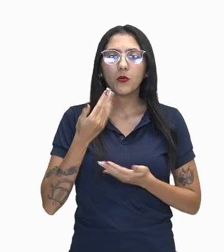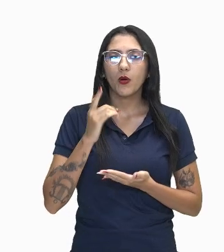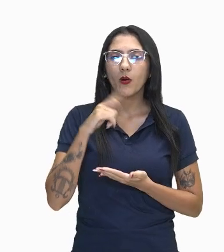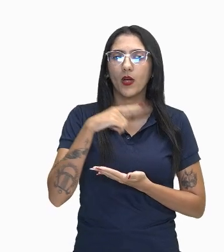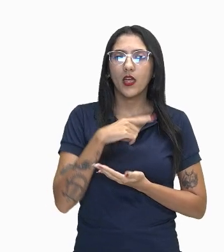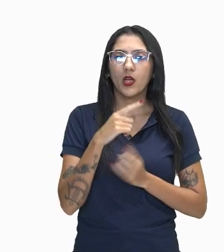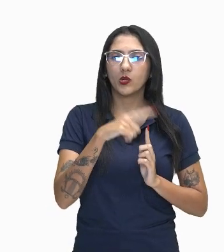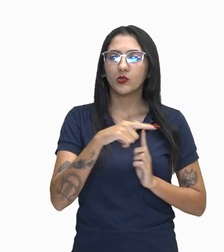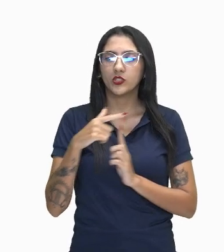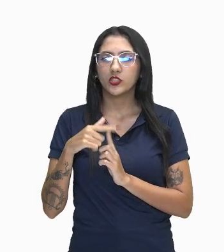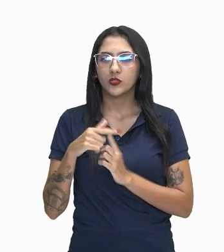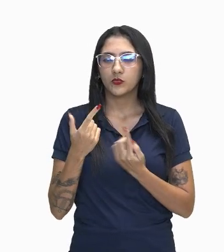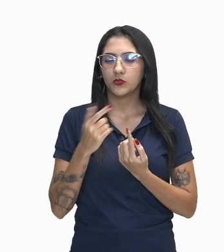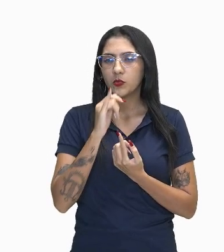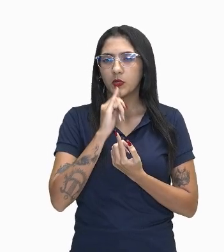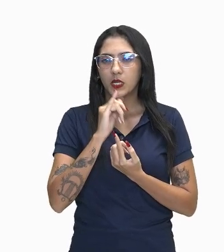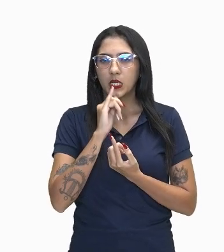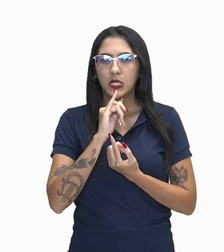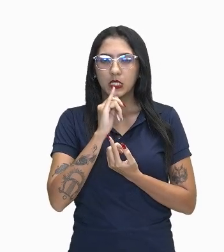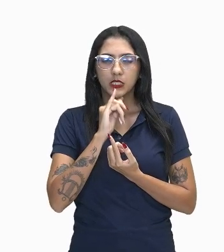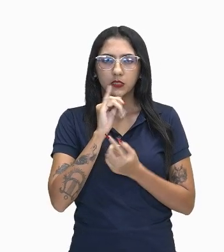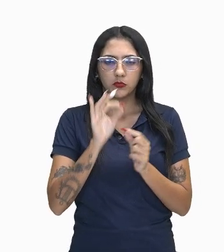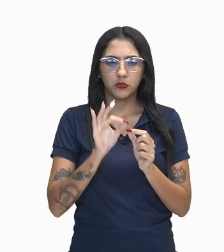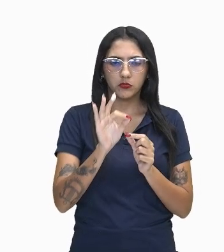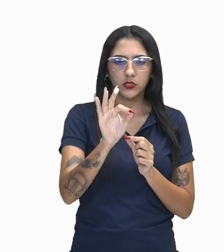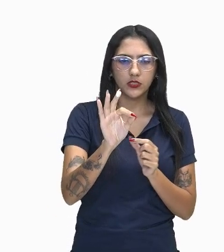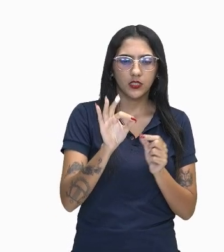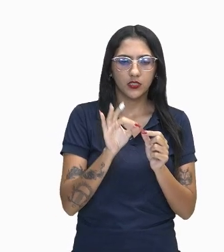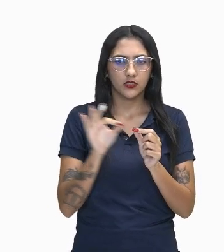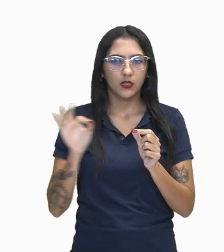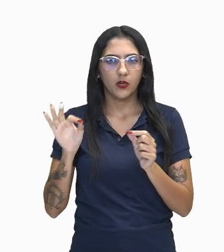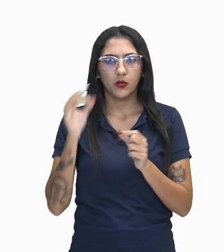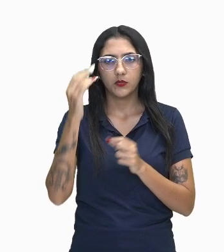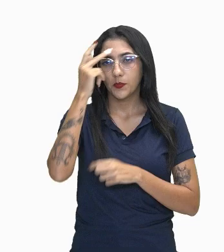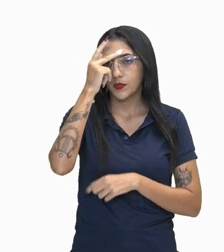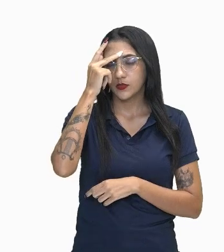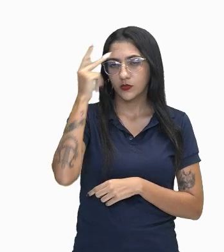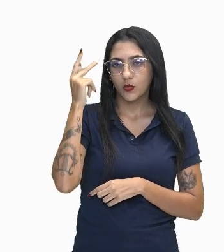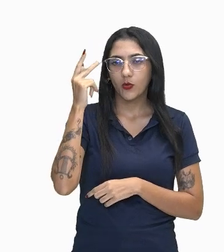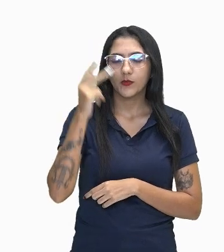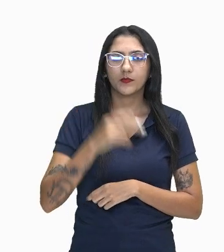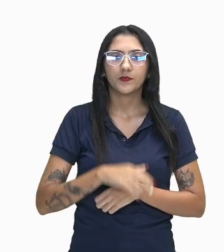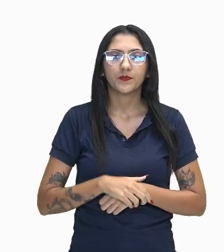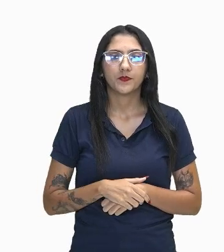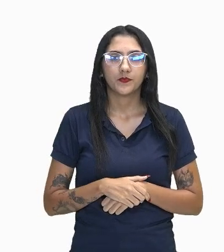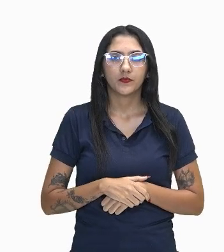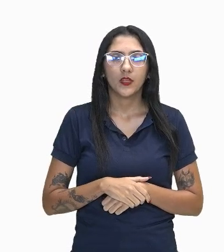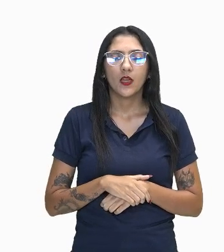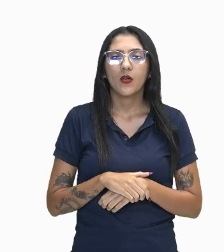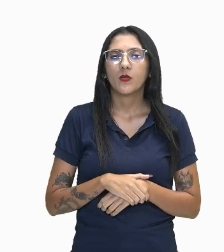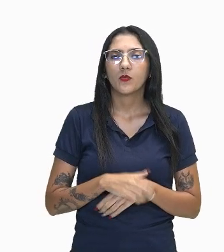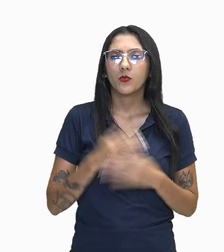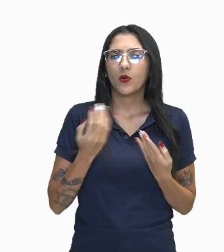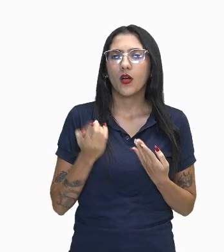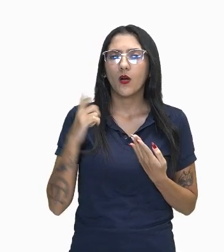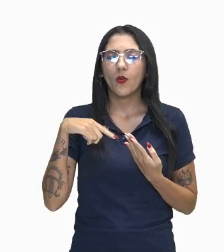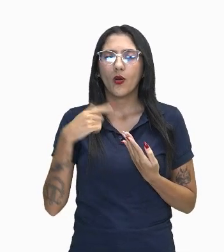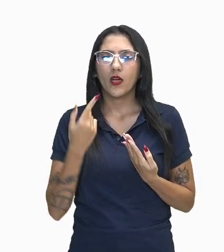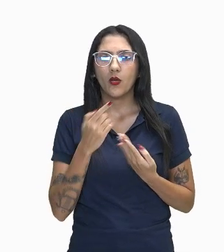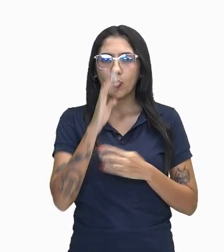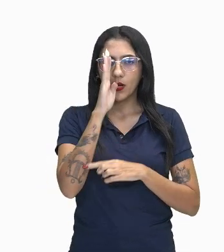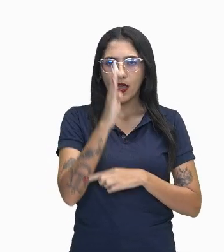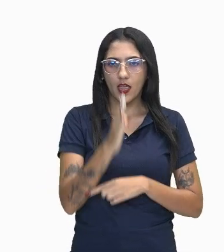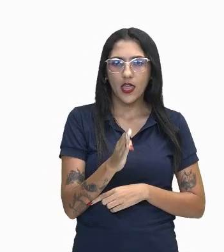direção, essa direção que a pessoa ela acaba seguindo, né, para indicar aí um rumo que aquela pessoa ela está